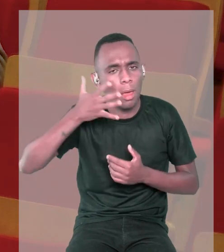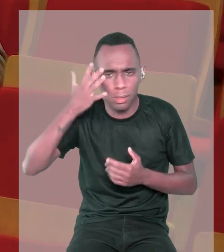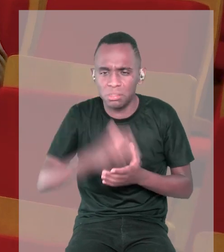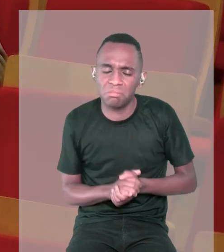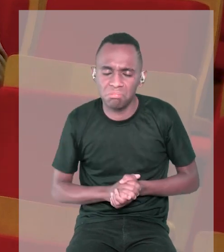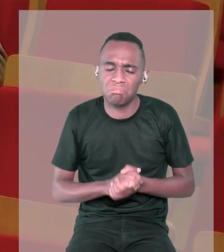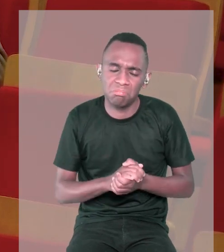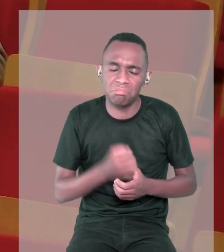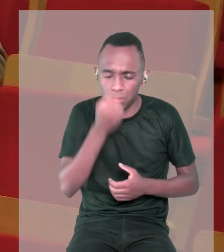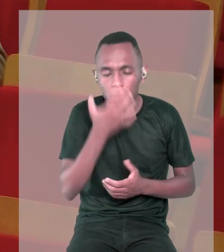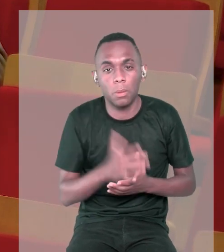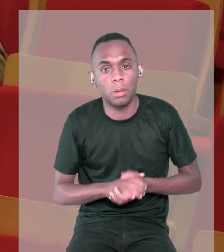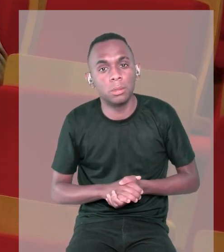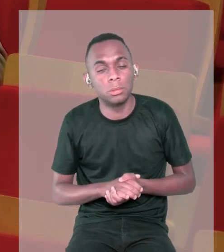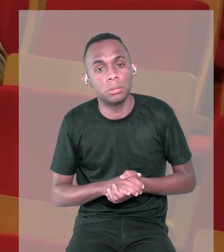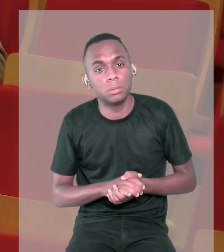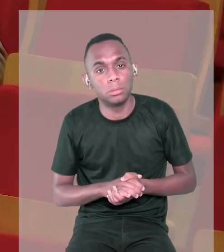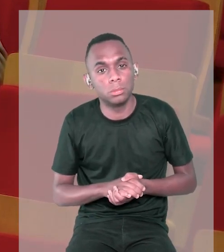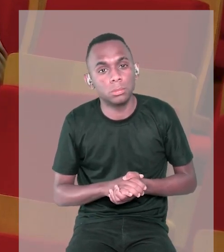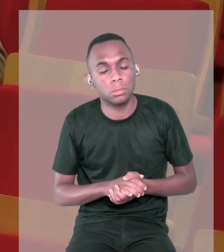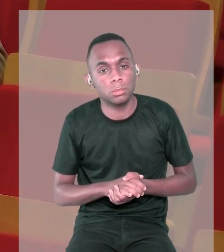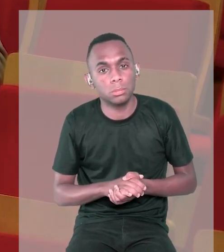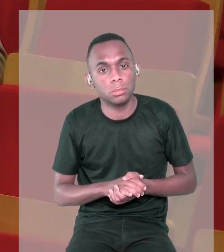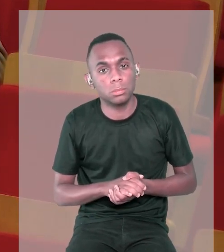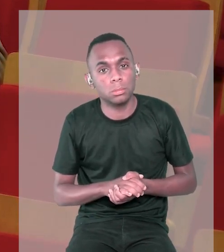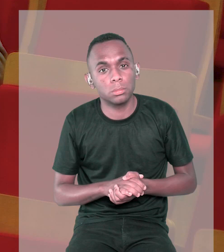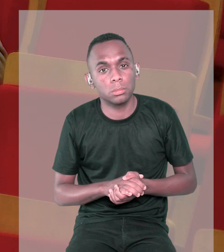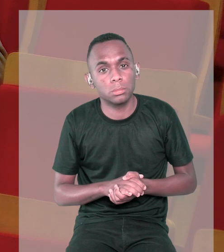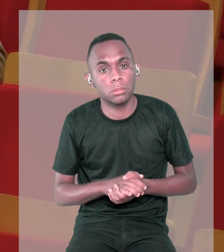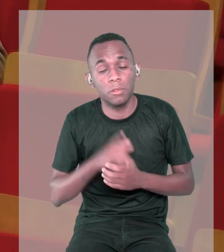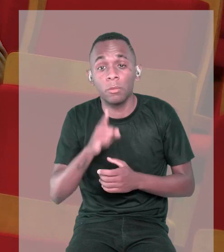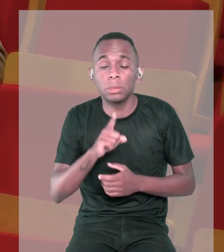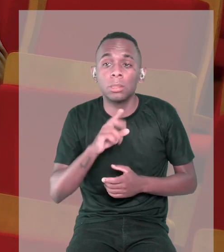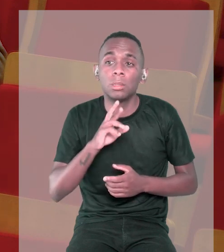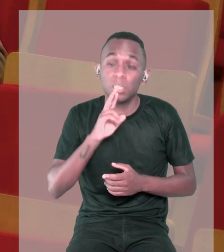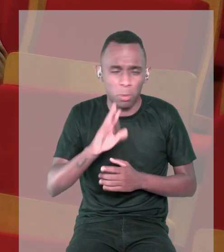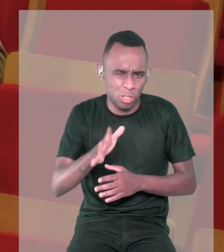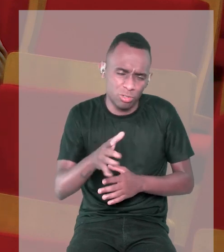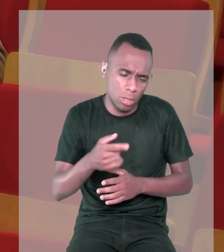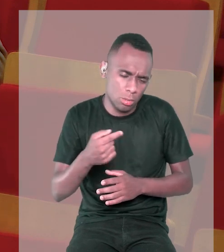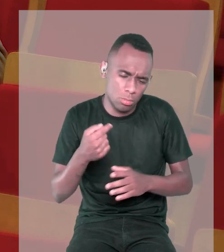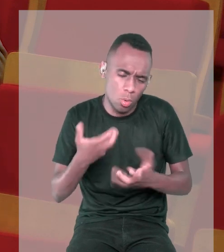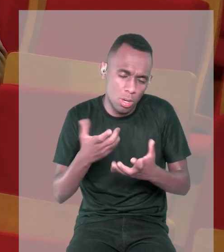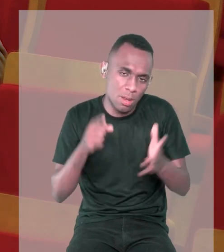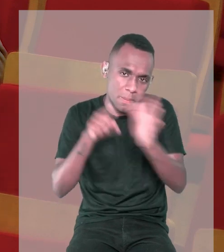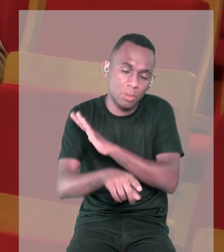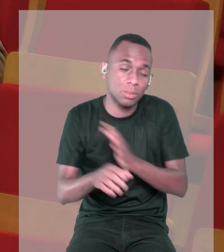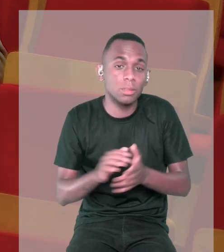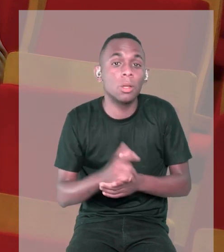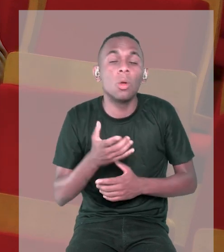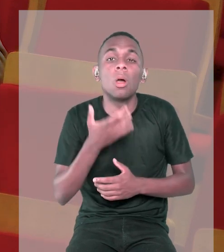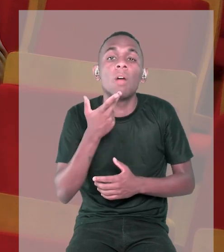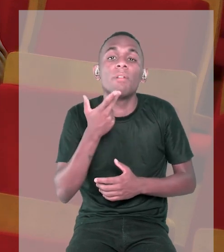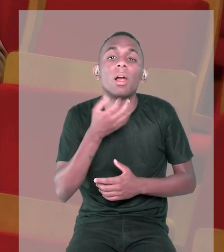forma, respondeu o que eu ia te perguntar agora. Tá? Eu ia comentar sobre o Antônio Machado, quando ele fala que caminhante não há caminho, o